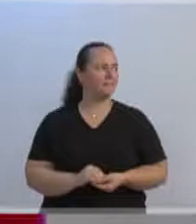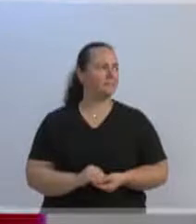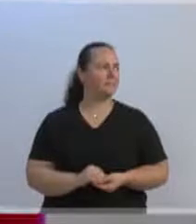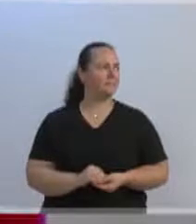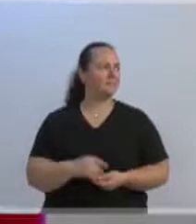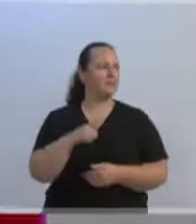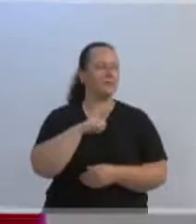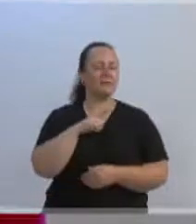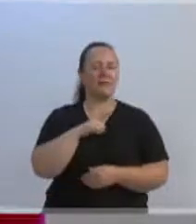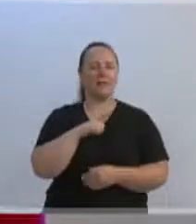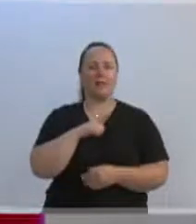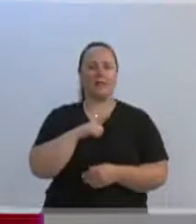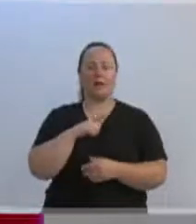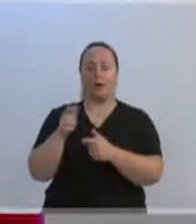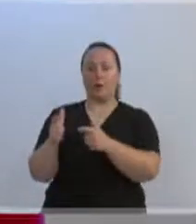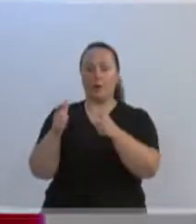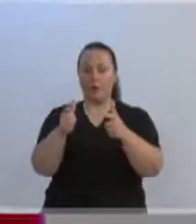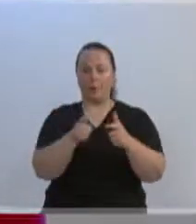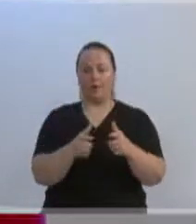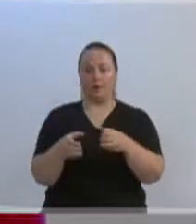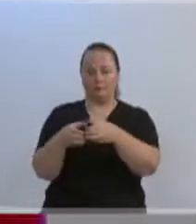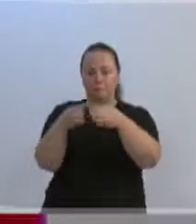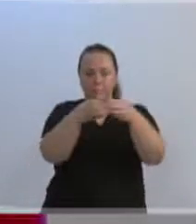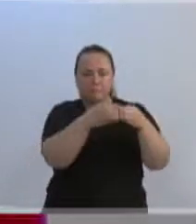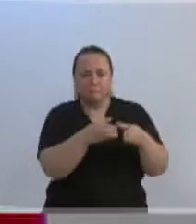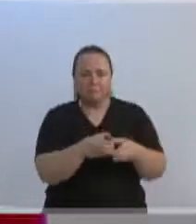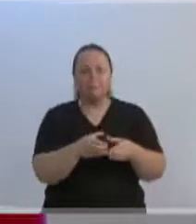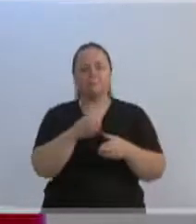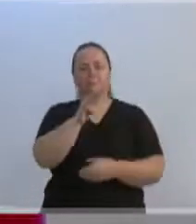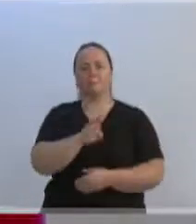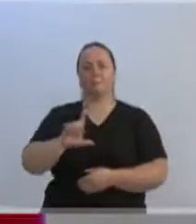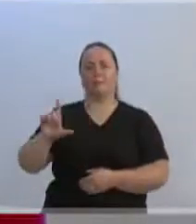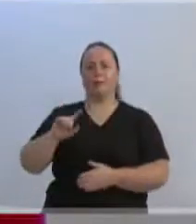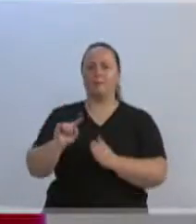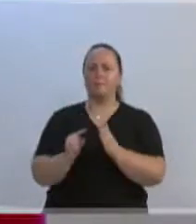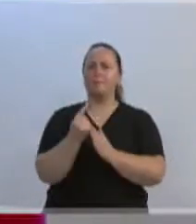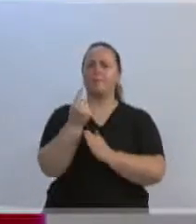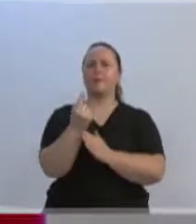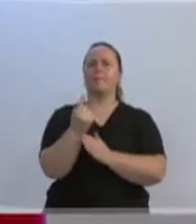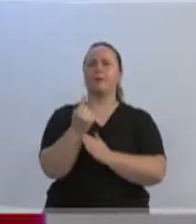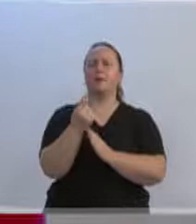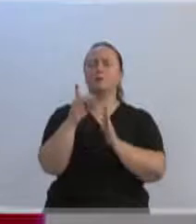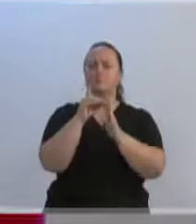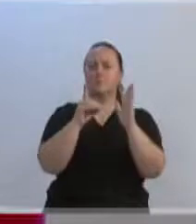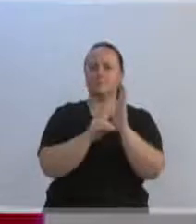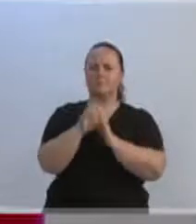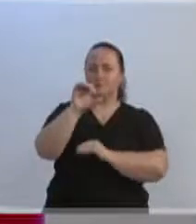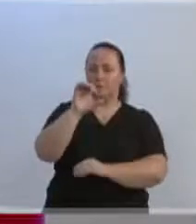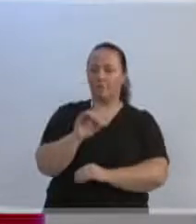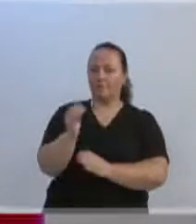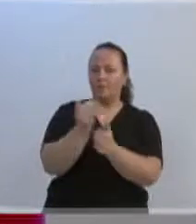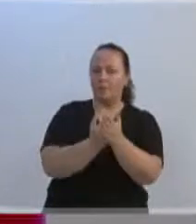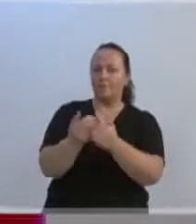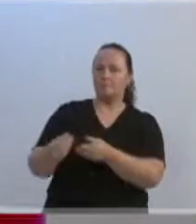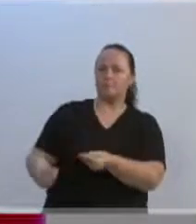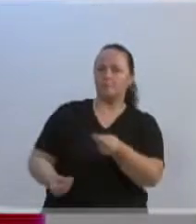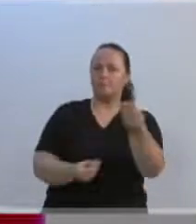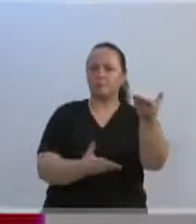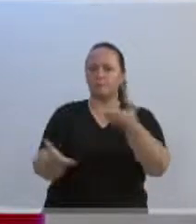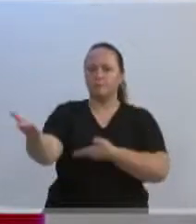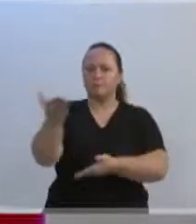70 comitês o comitê blumenau fez seu primeiro envio na década de 90 mas existe oficialmente